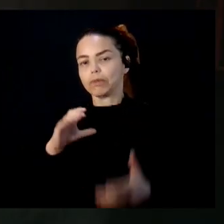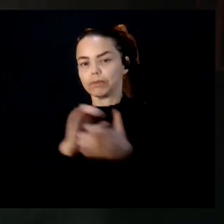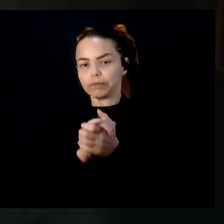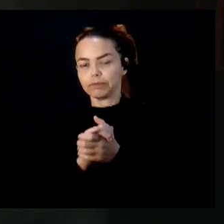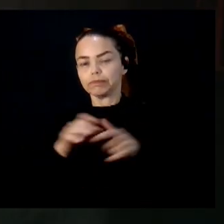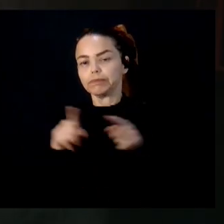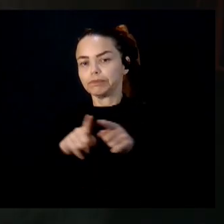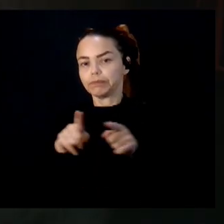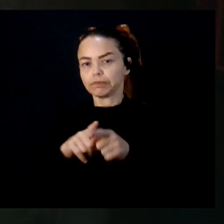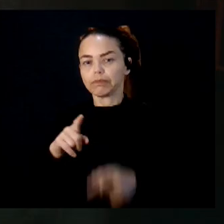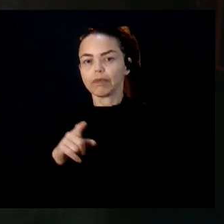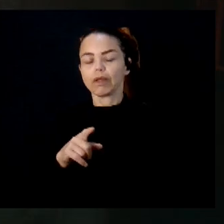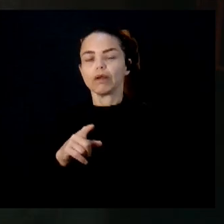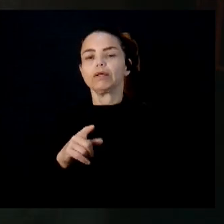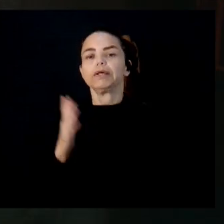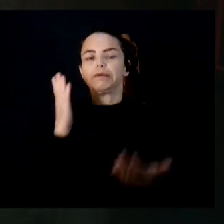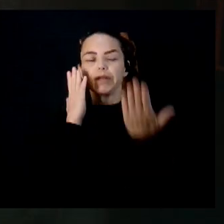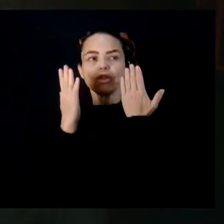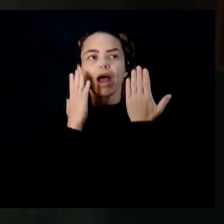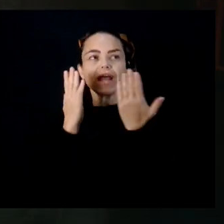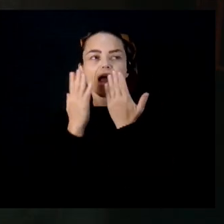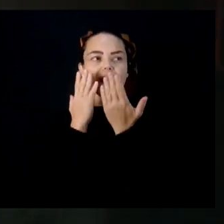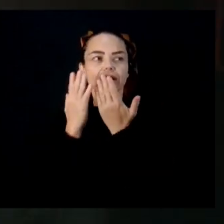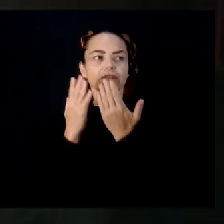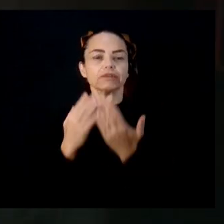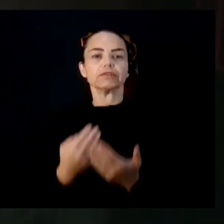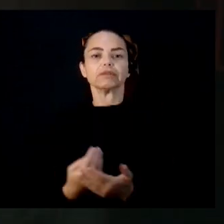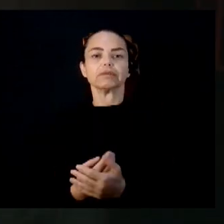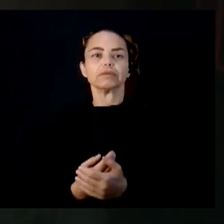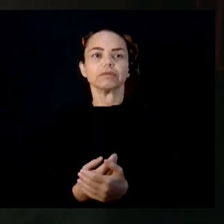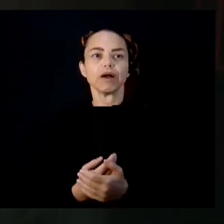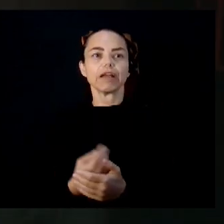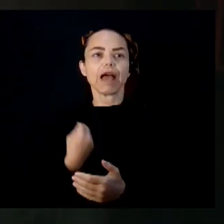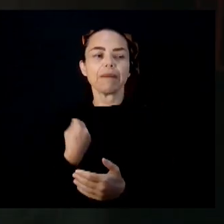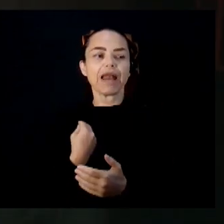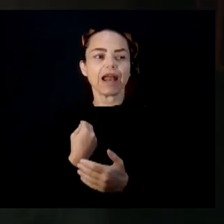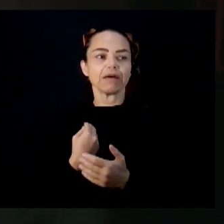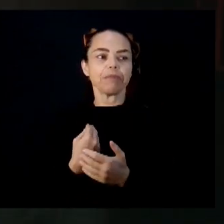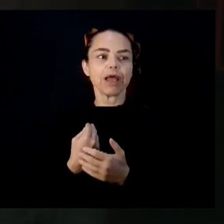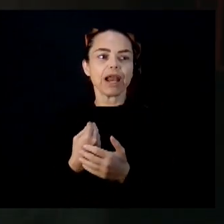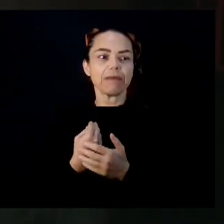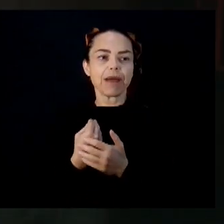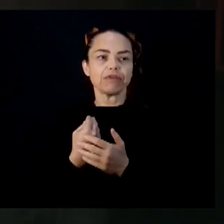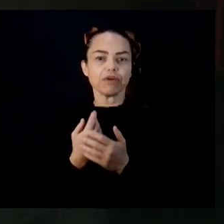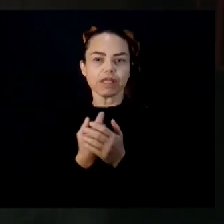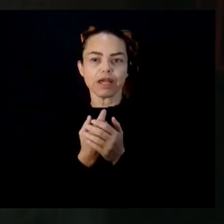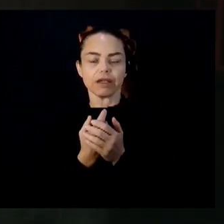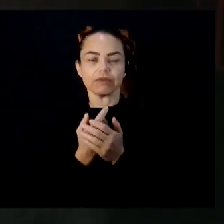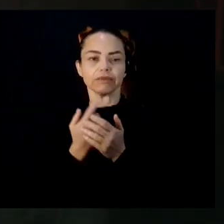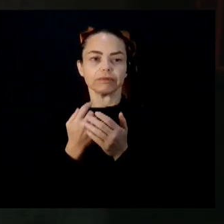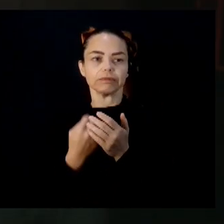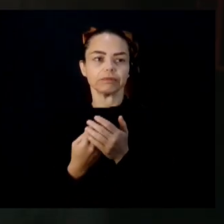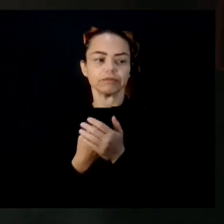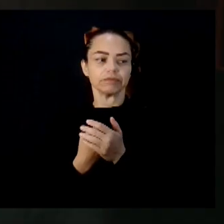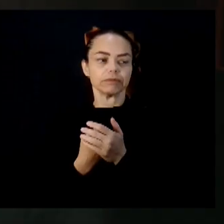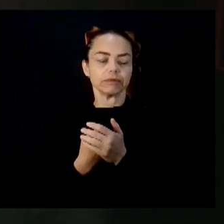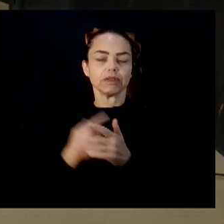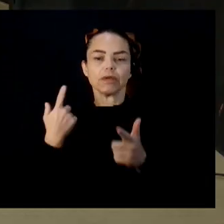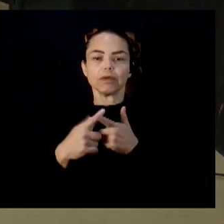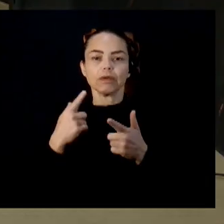acontece psicologicamente e quando as pessoas deixam de experimentar coisas novas juntas? Como que é isso?